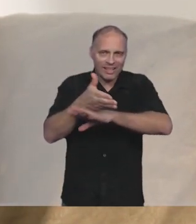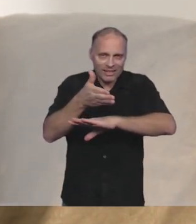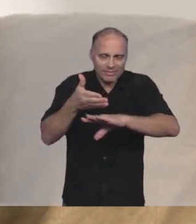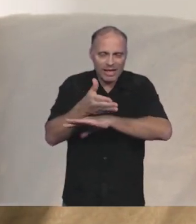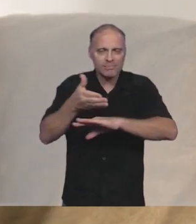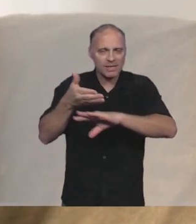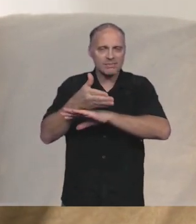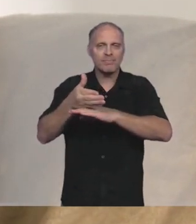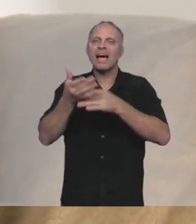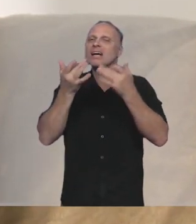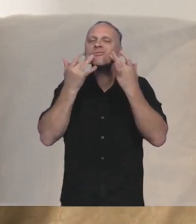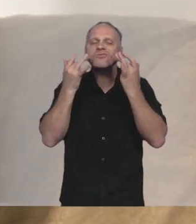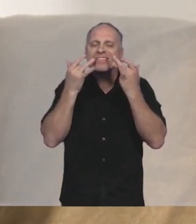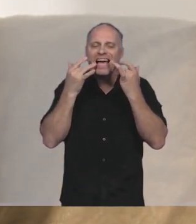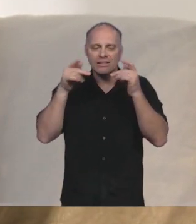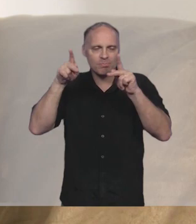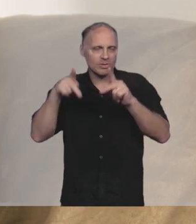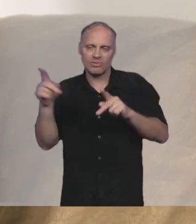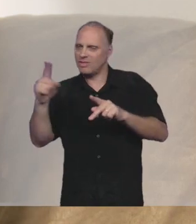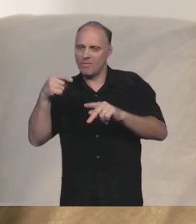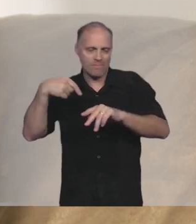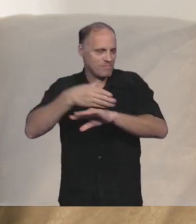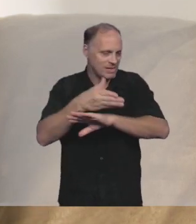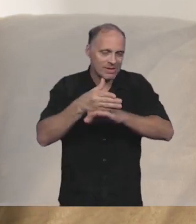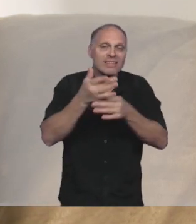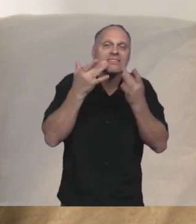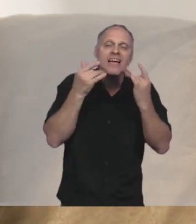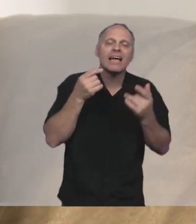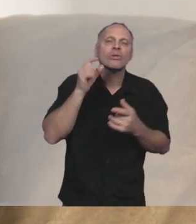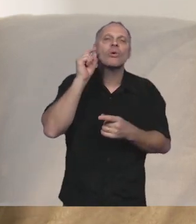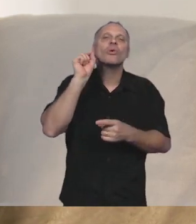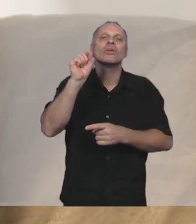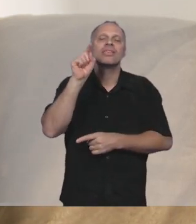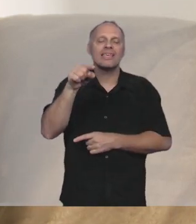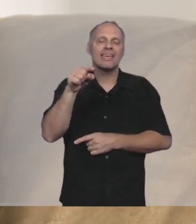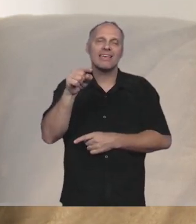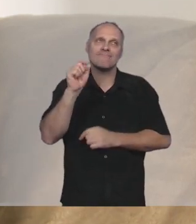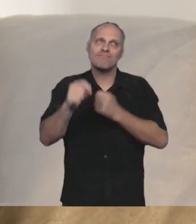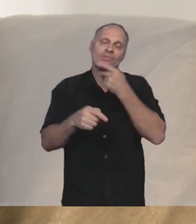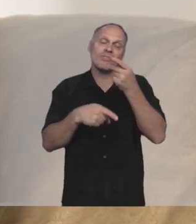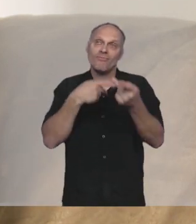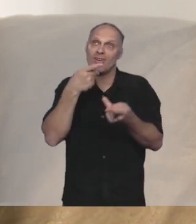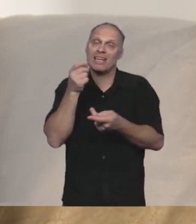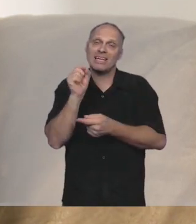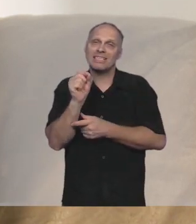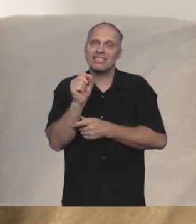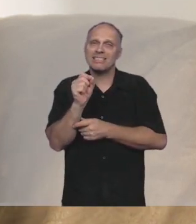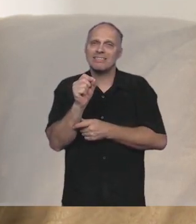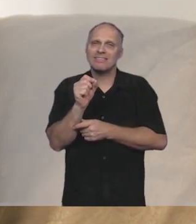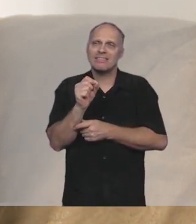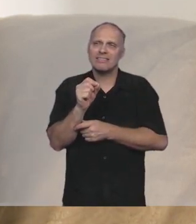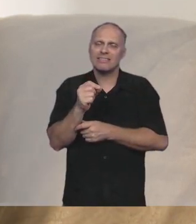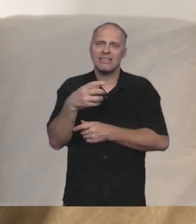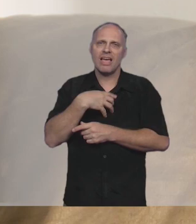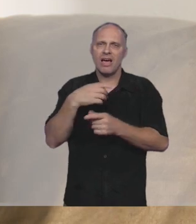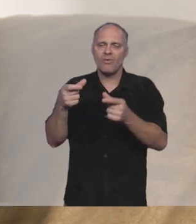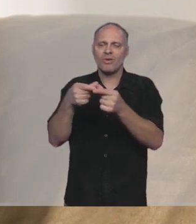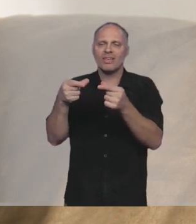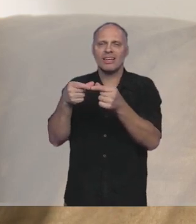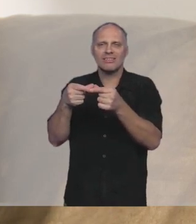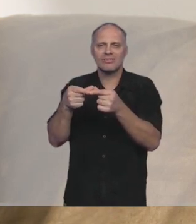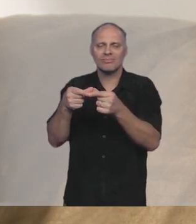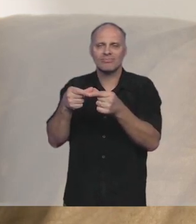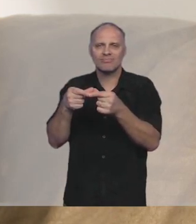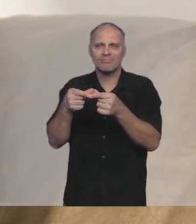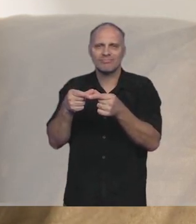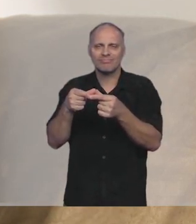a gente pode falar assim, acho que é o ingresso que às vezes emperra, né, o